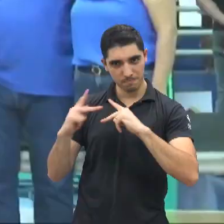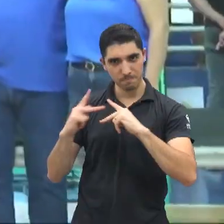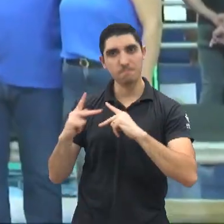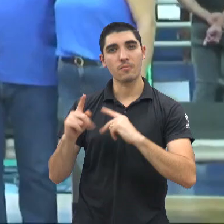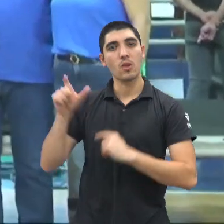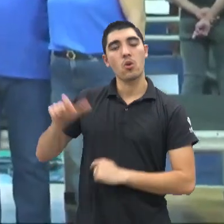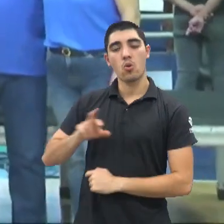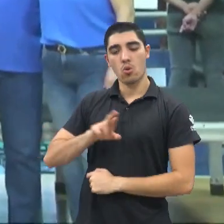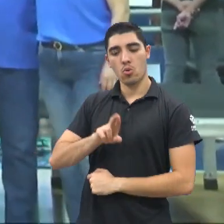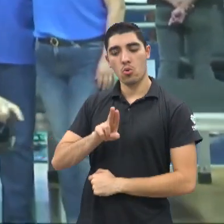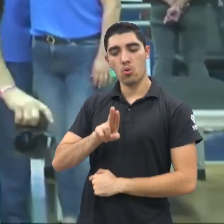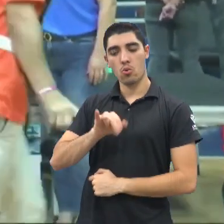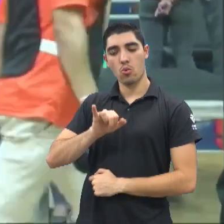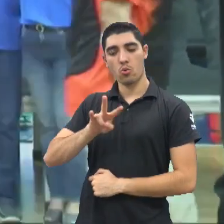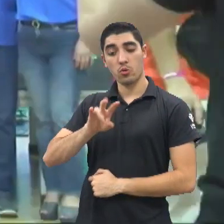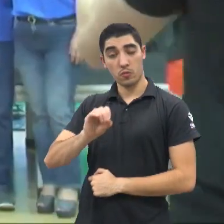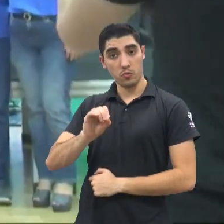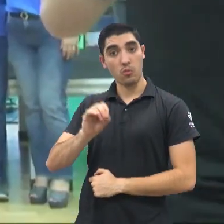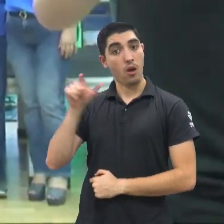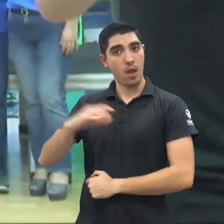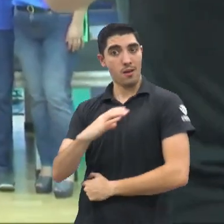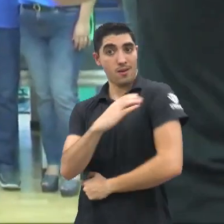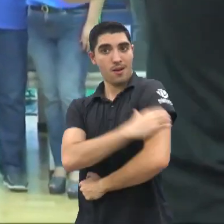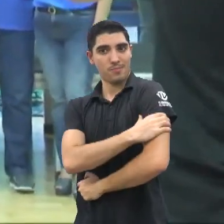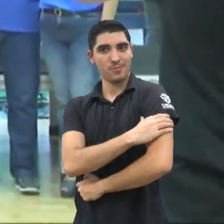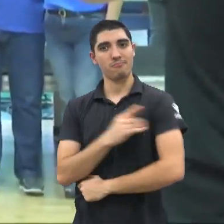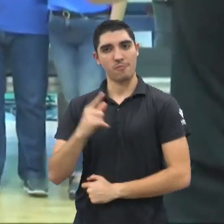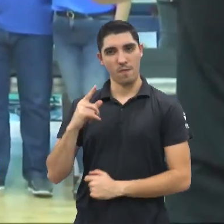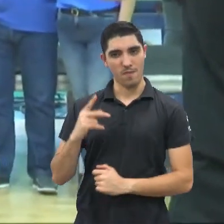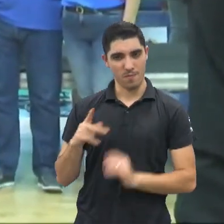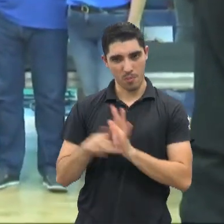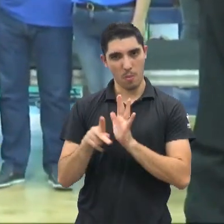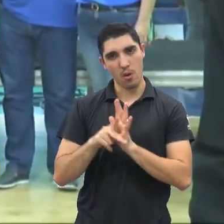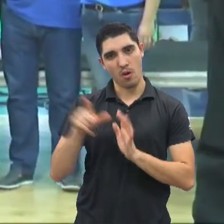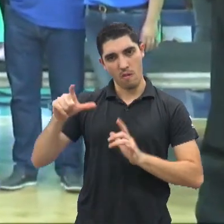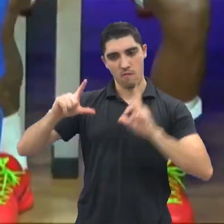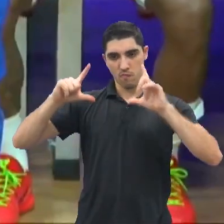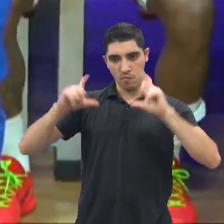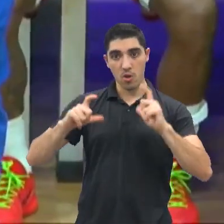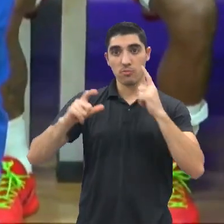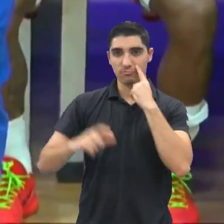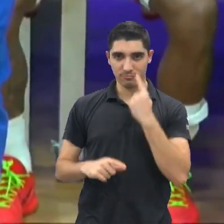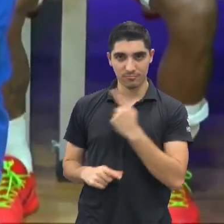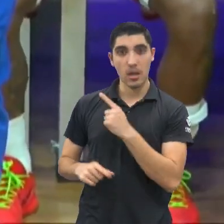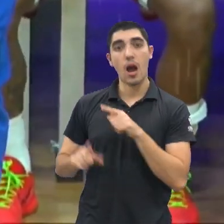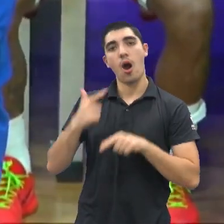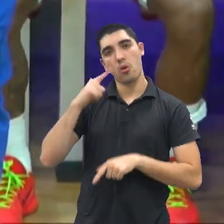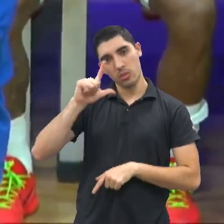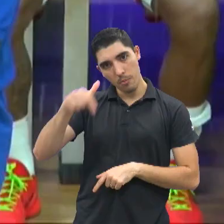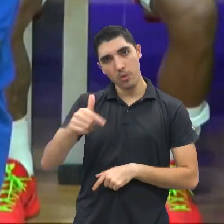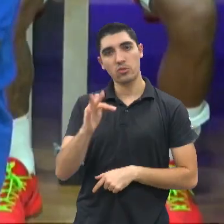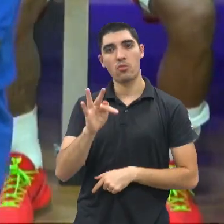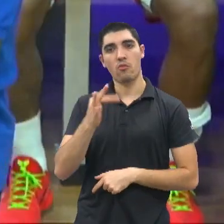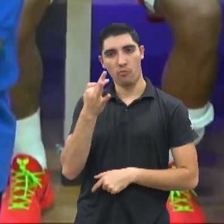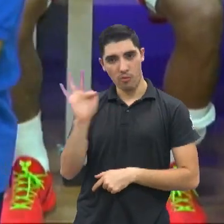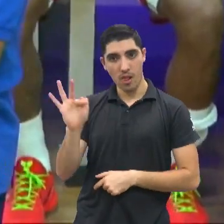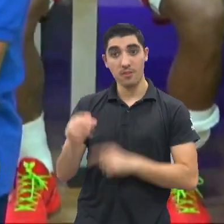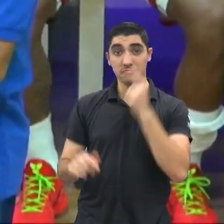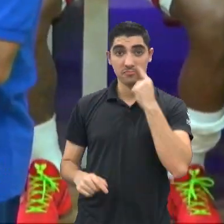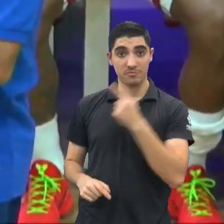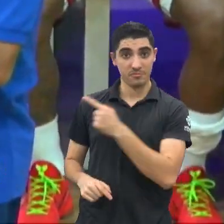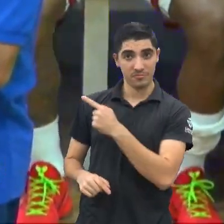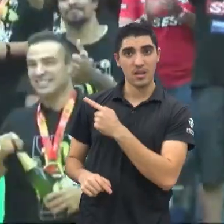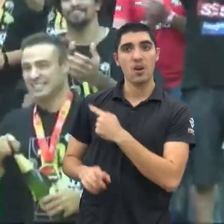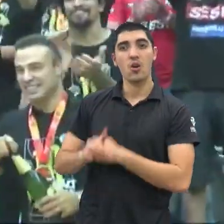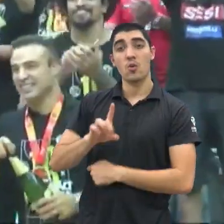capitão da equipe do São José recebendo seu troféu posando para fotos também e claro time de Franca a gente vai ver aí na sequência recebendo aí ó David Jackson